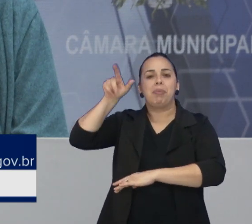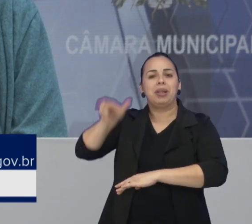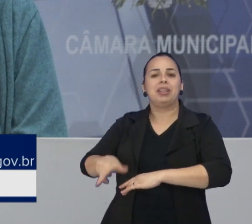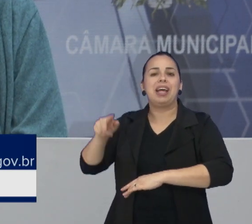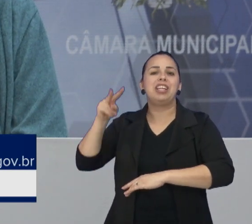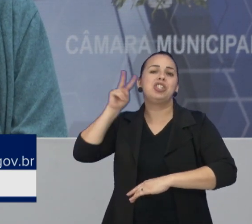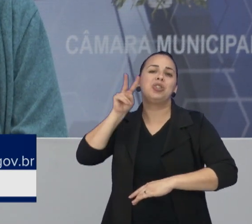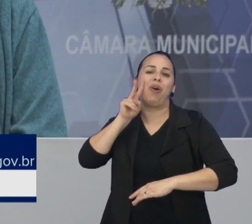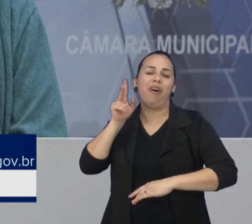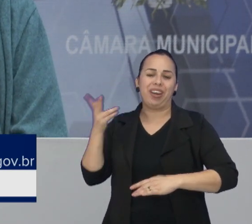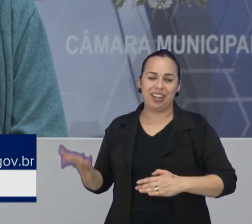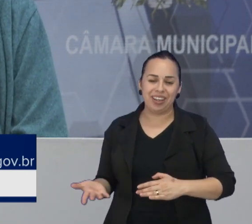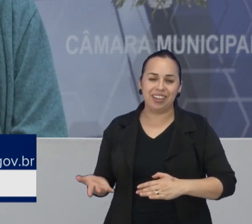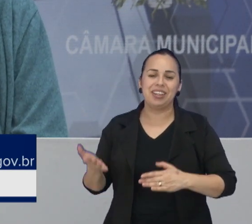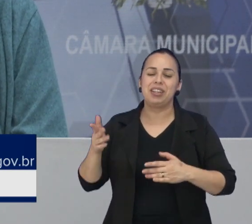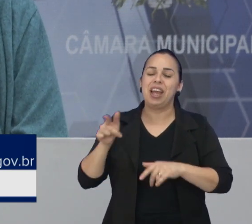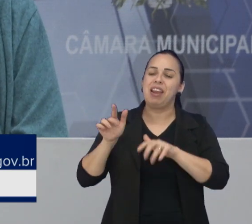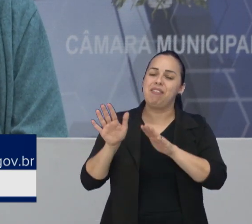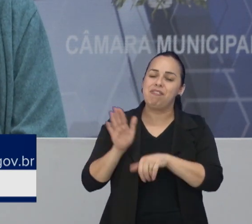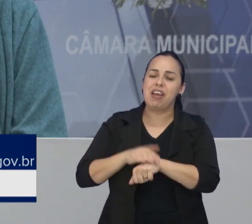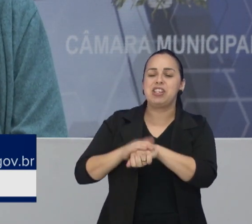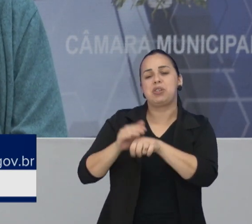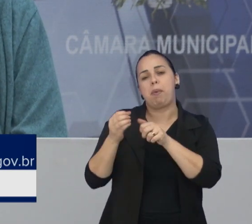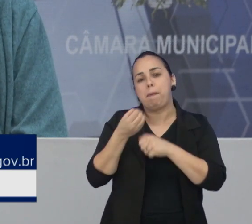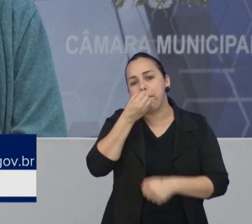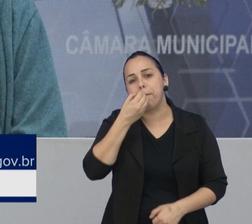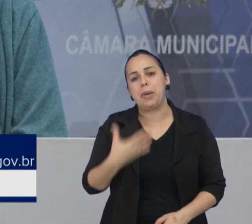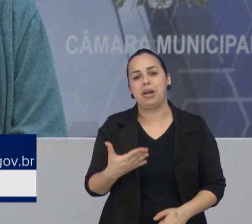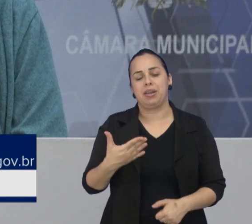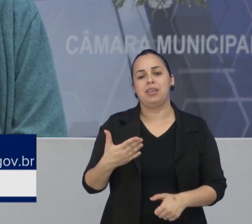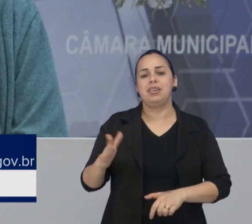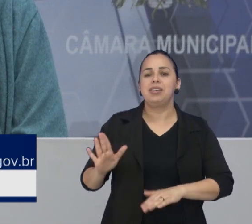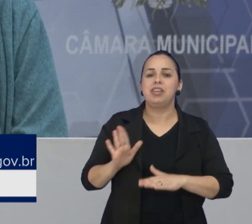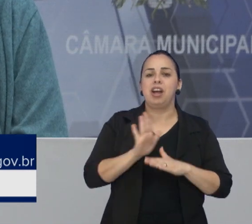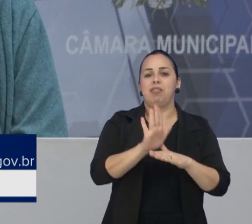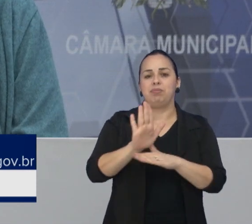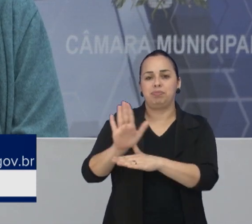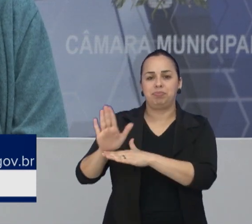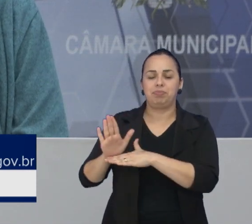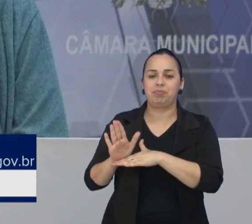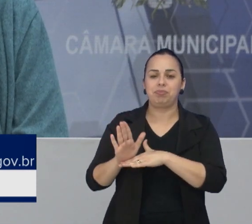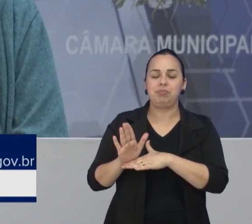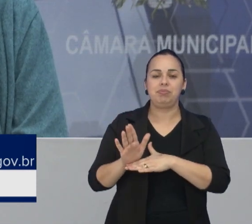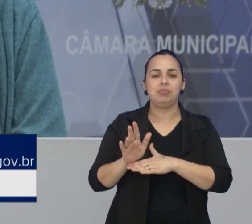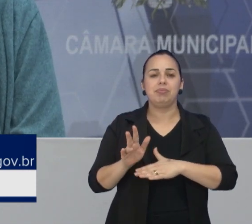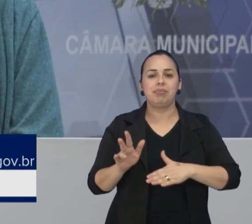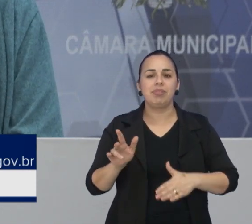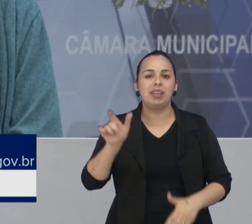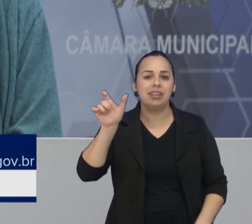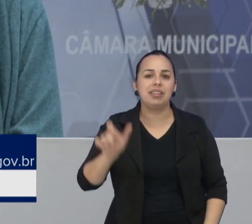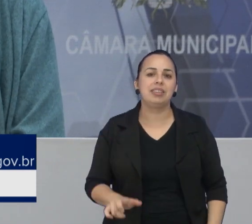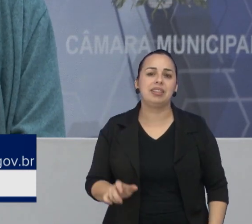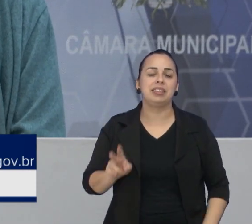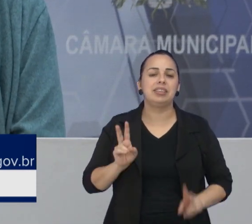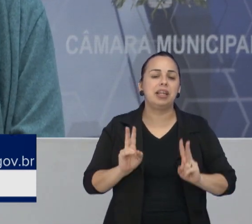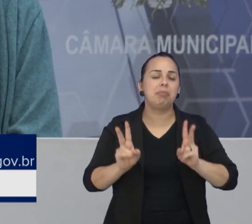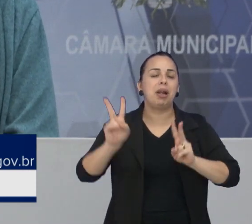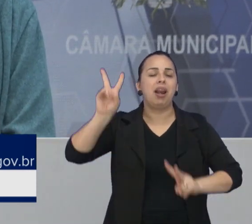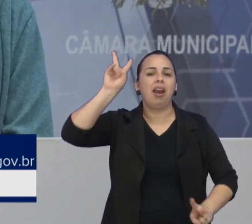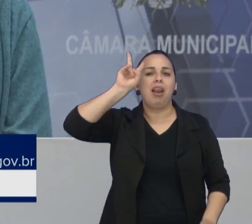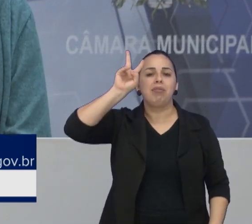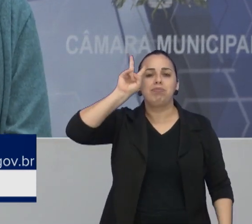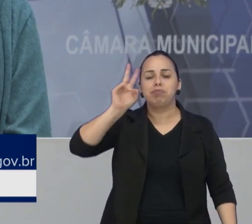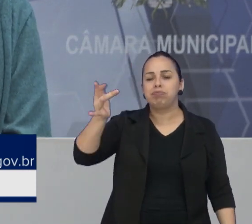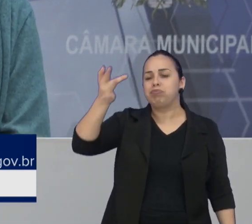para fazer o bem e deixar um legado de honra. Que sua memória seja eternizada e que